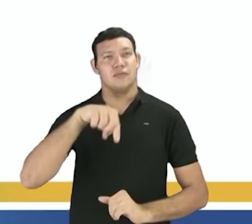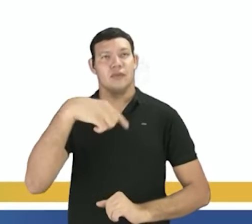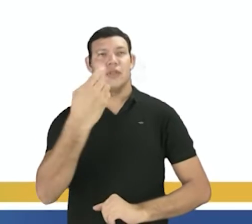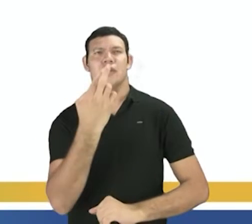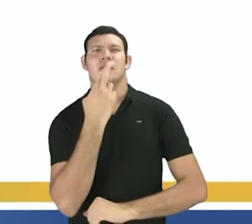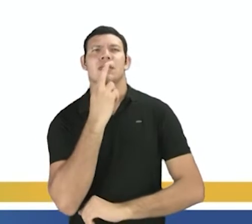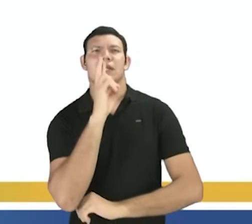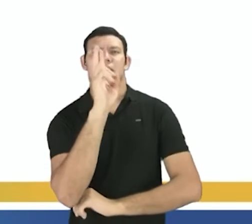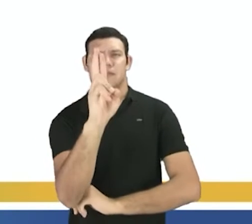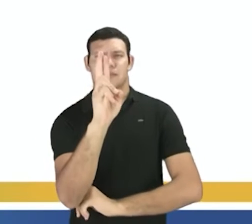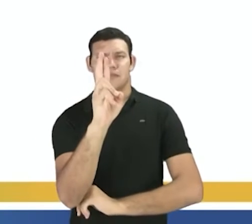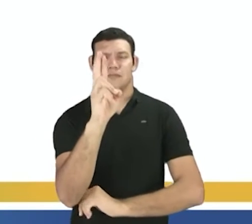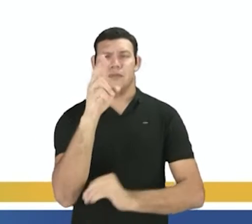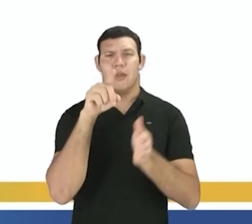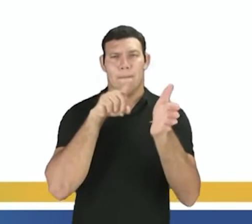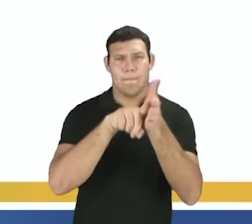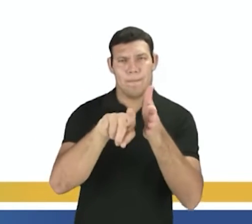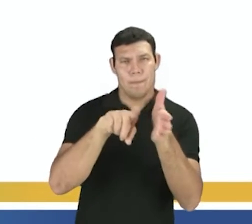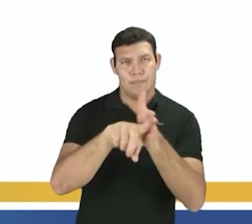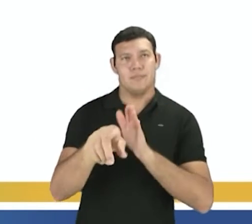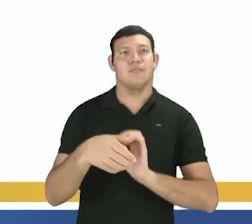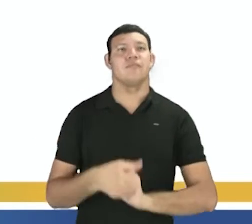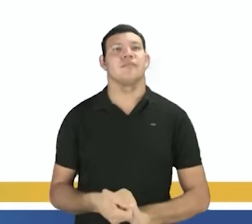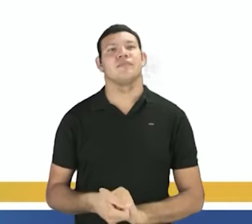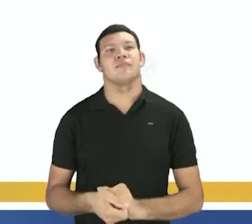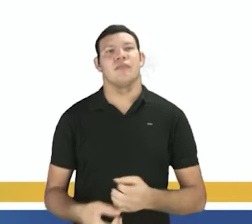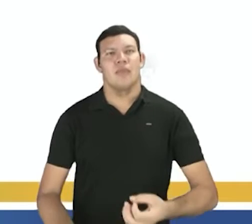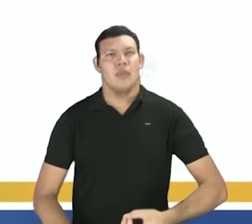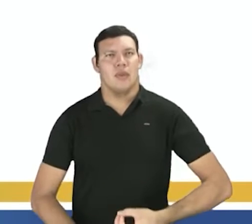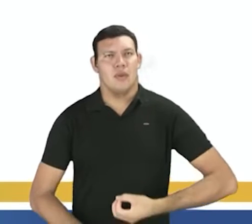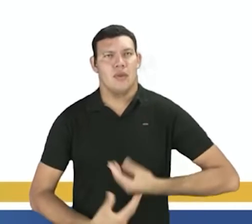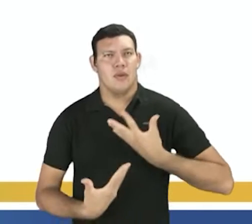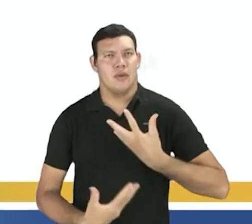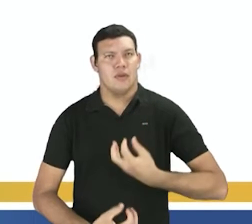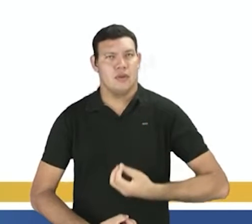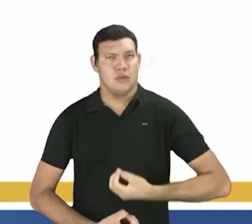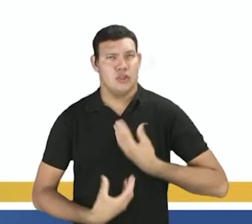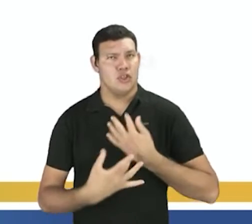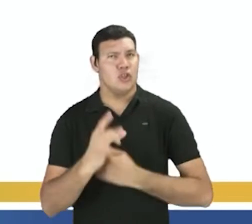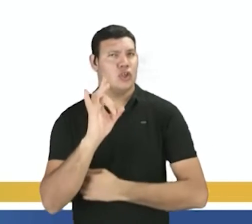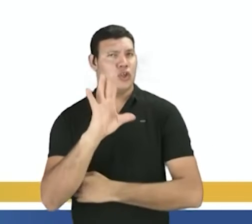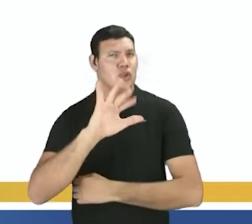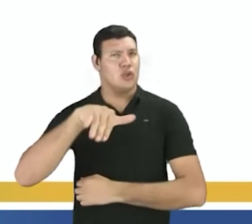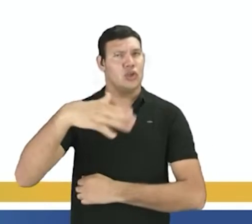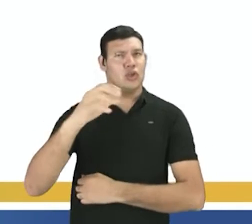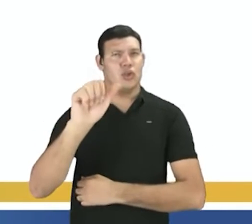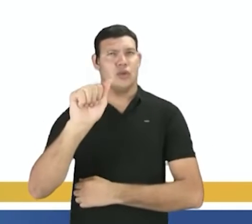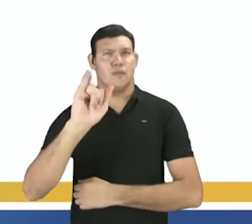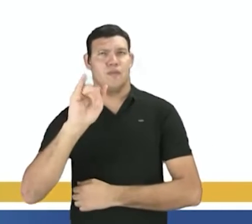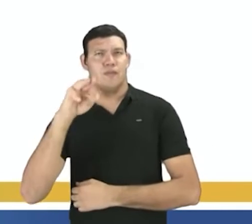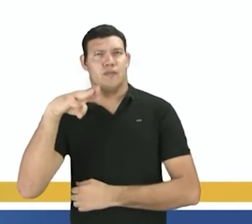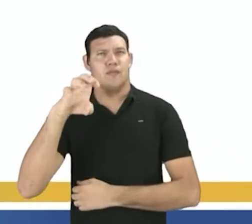seguida responda as questões. Poema só para Jaime Ovalle.